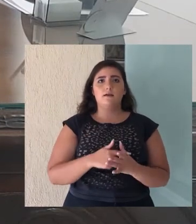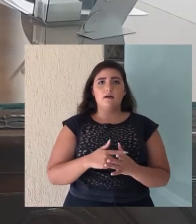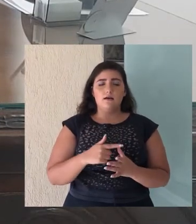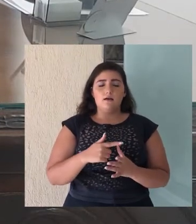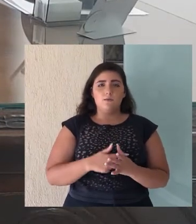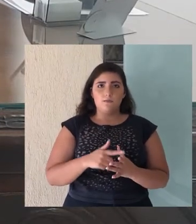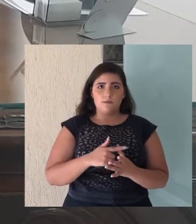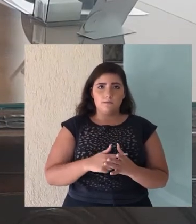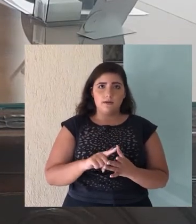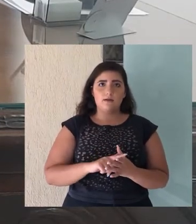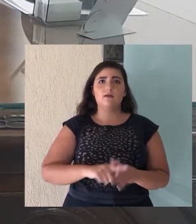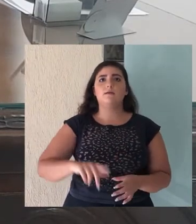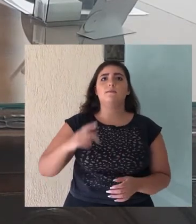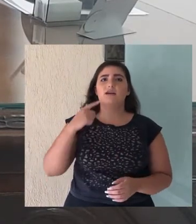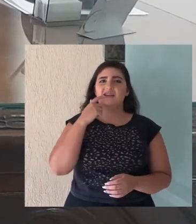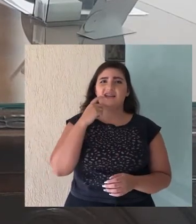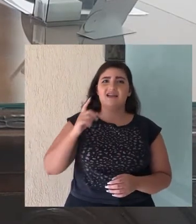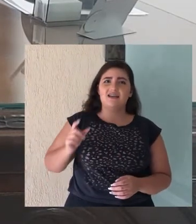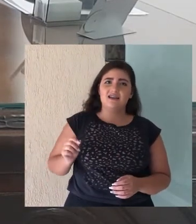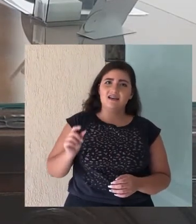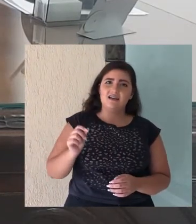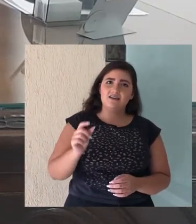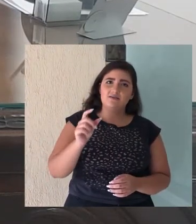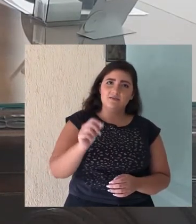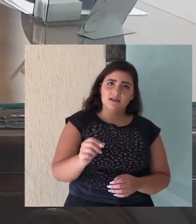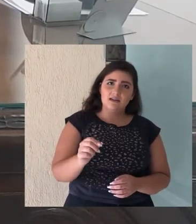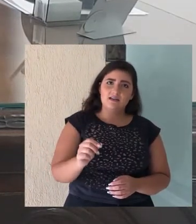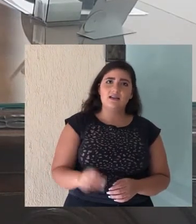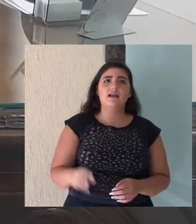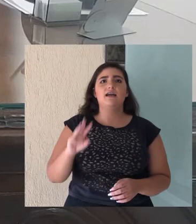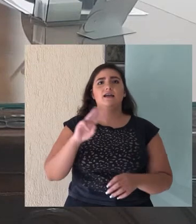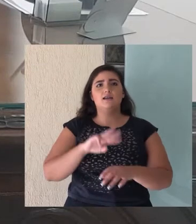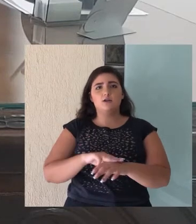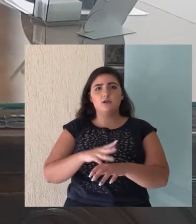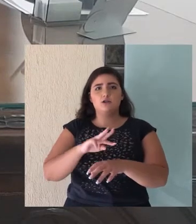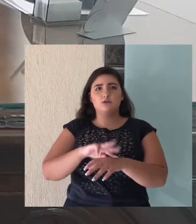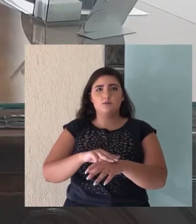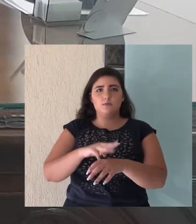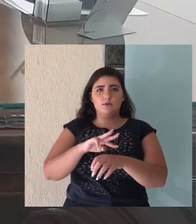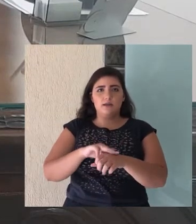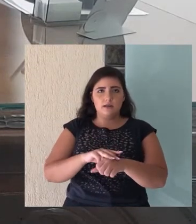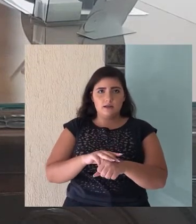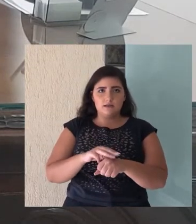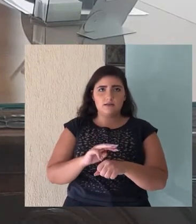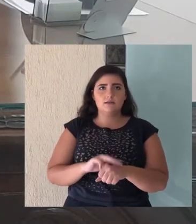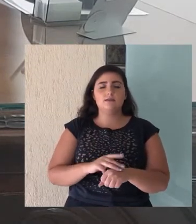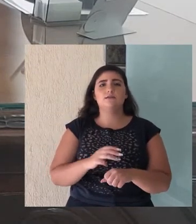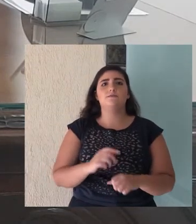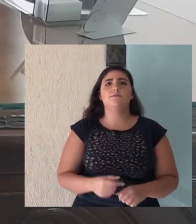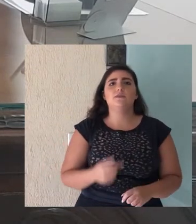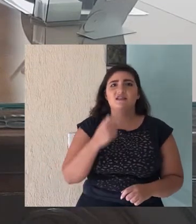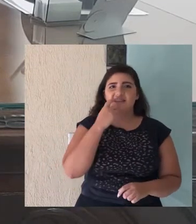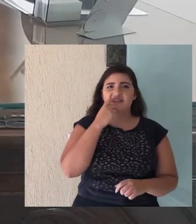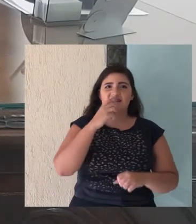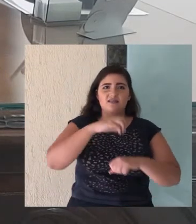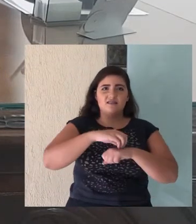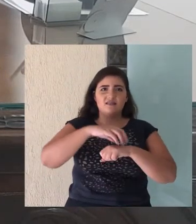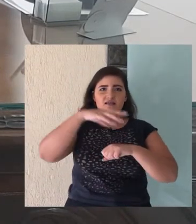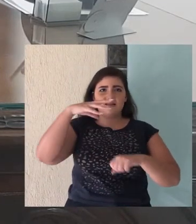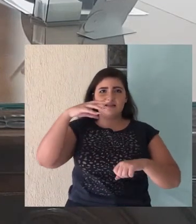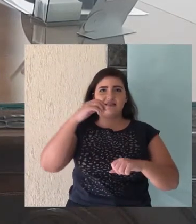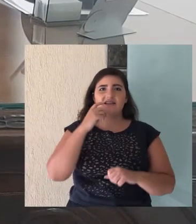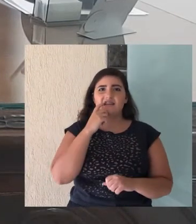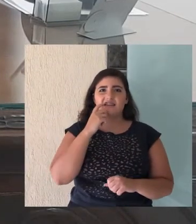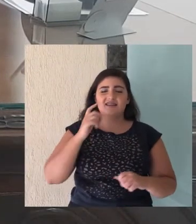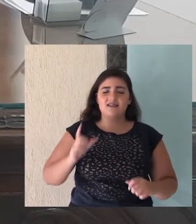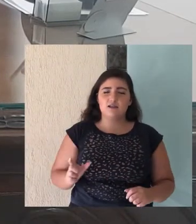desenvolver vários problemas bucais. Dentre eles, tecido cariado, doença gengivite, doença